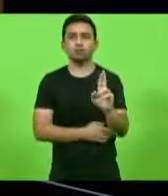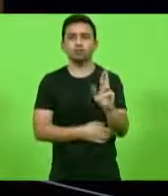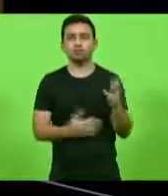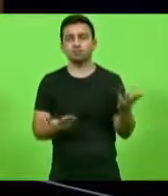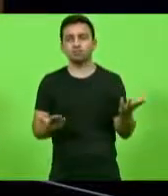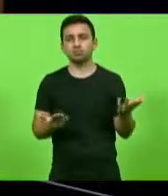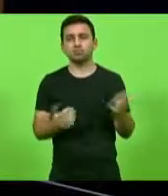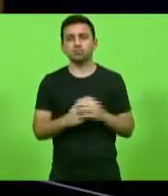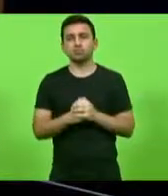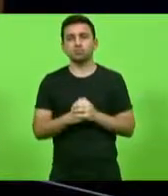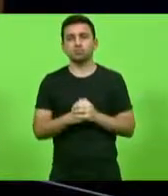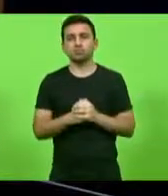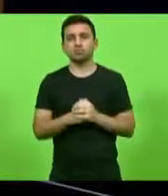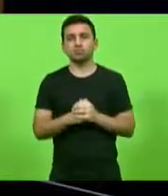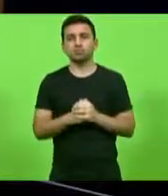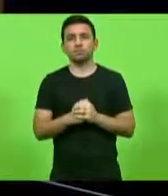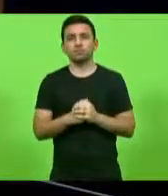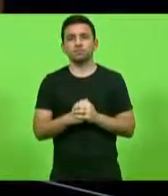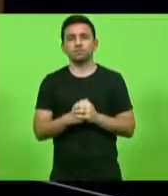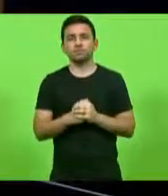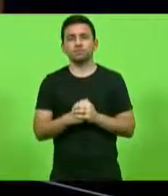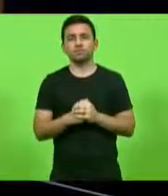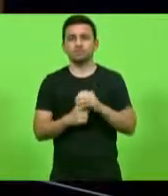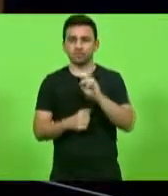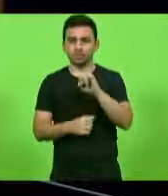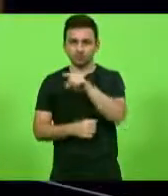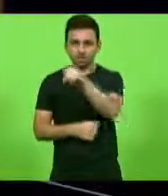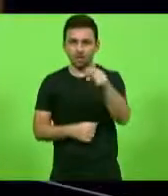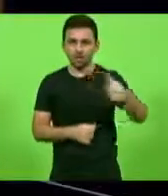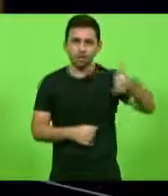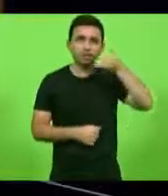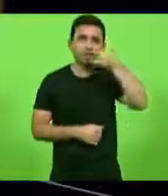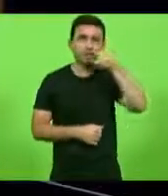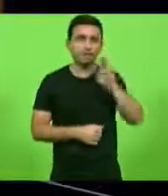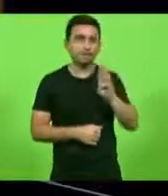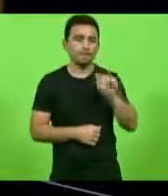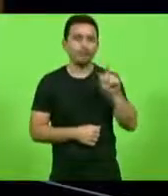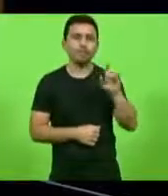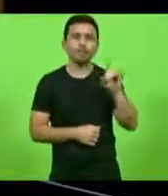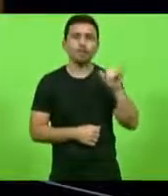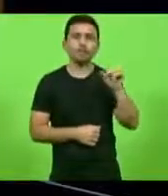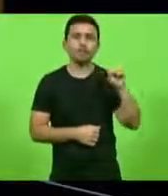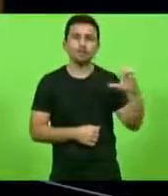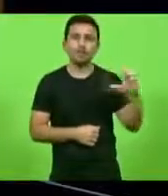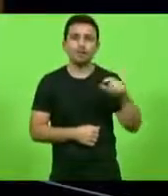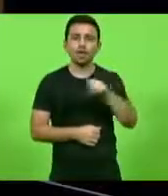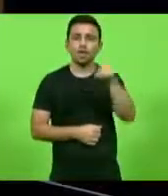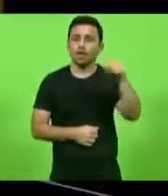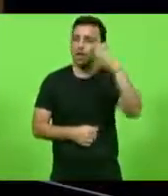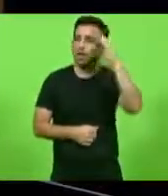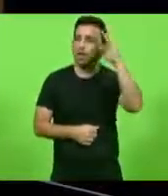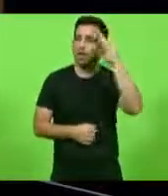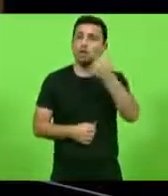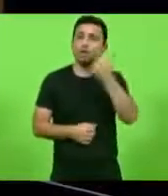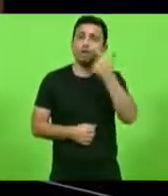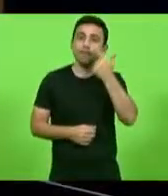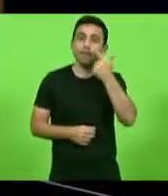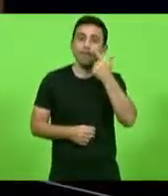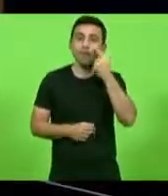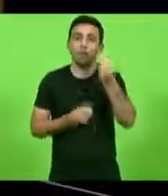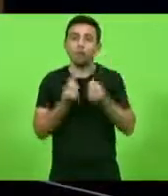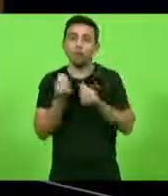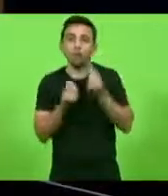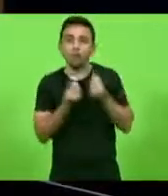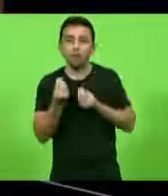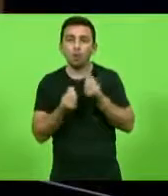55. Se você liga para o Badesc hoje, não, tem que ver, vai ser ainda,